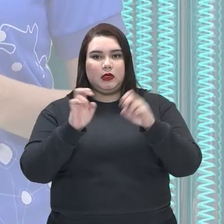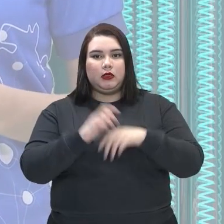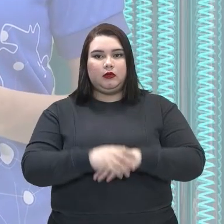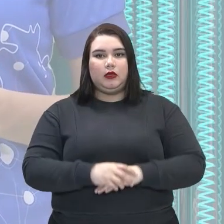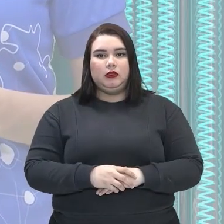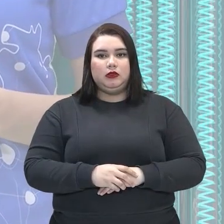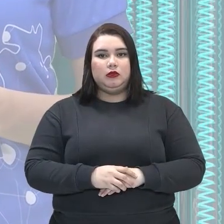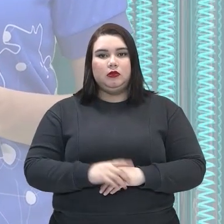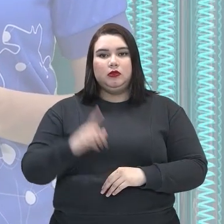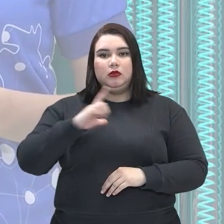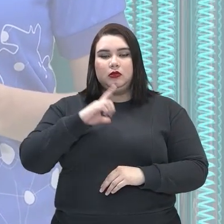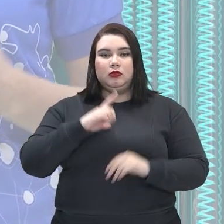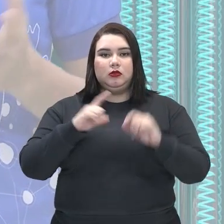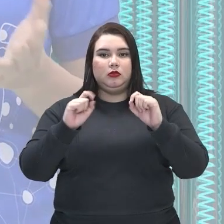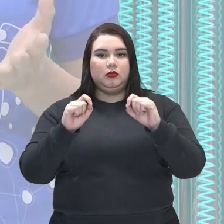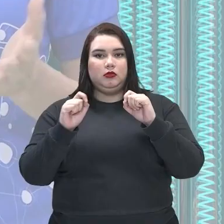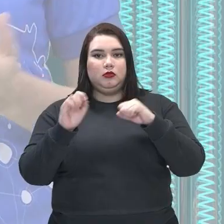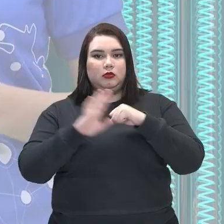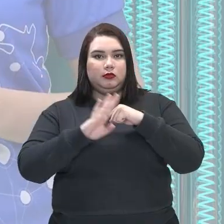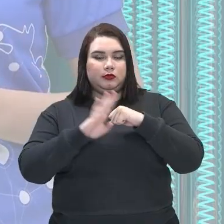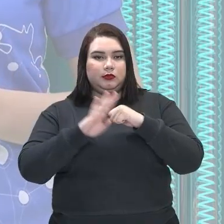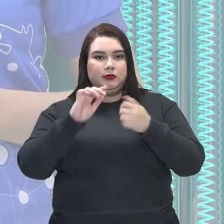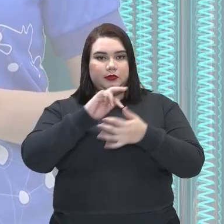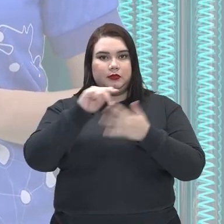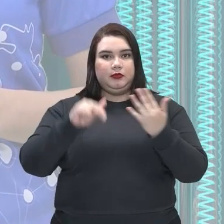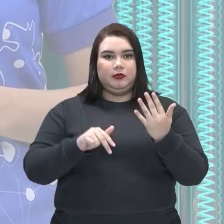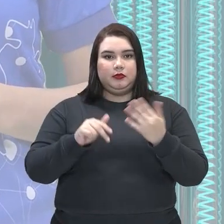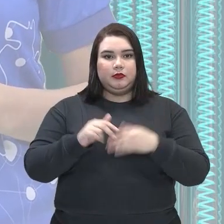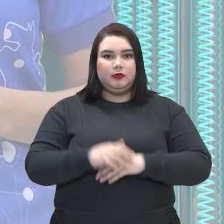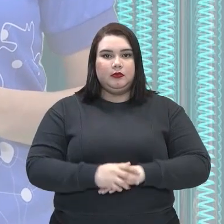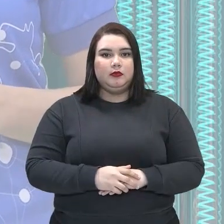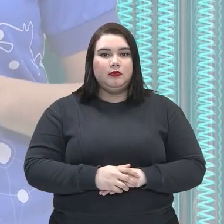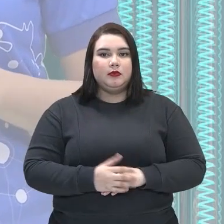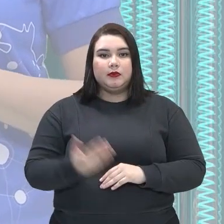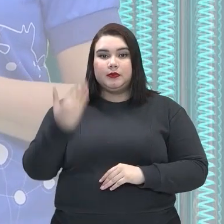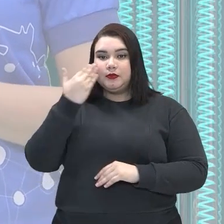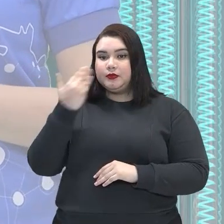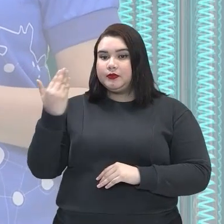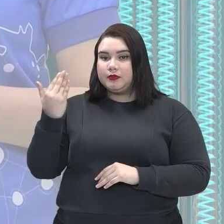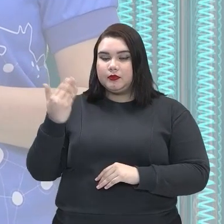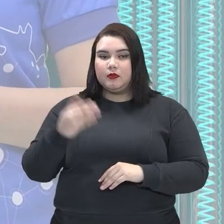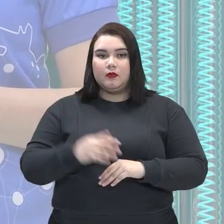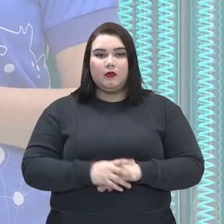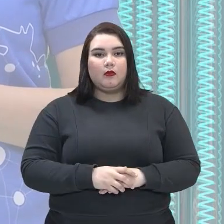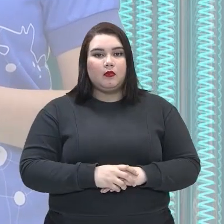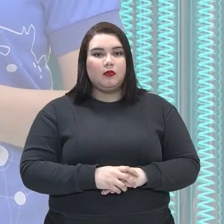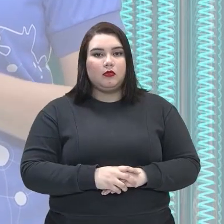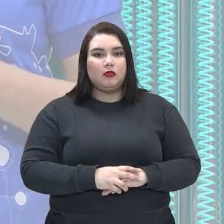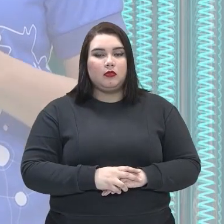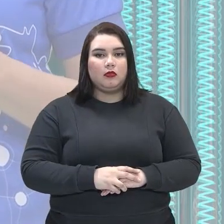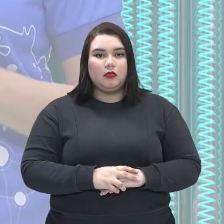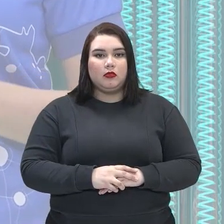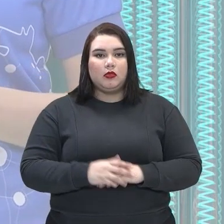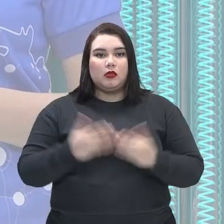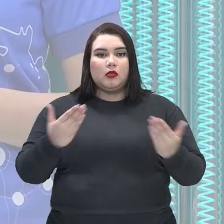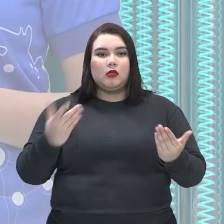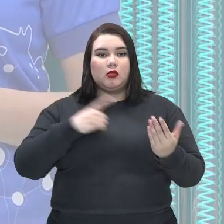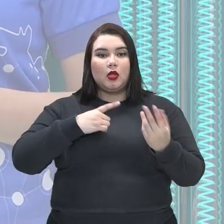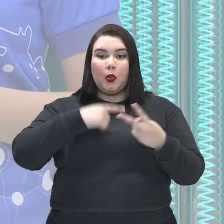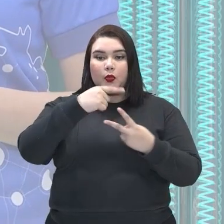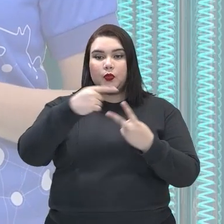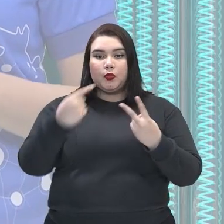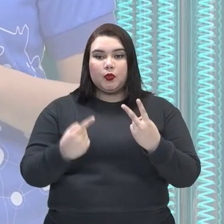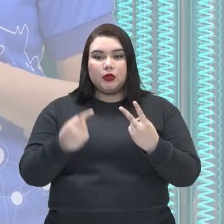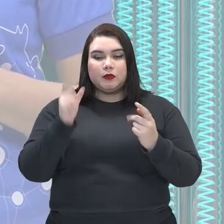os uncountable nouns. Acompanhe aqui comigo. Então, olha só, nós vamos ver agora algumas palavras que nós